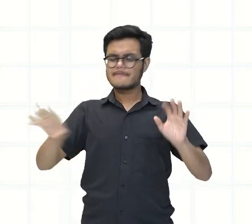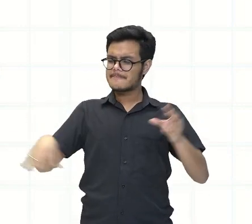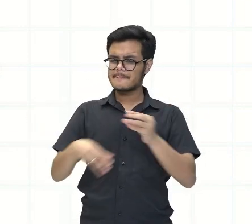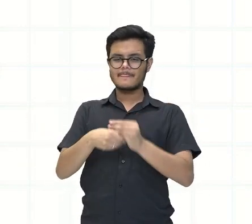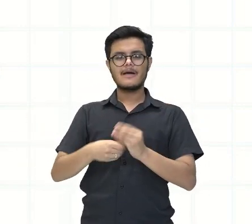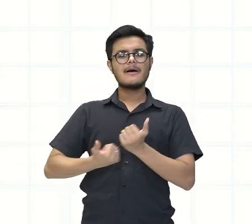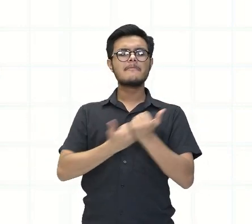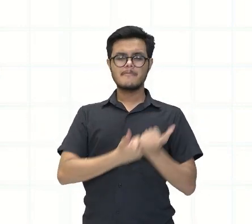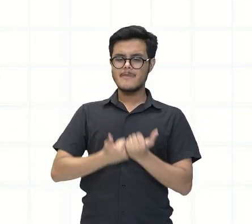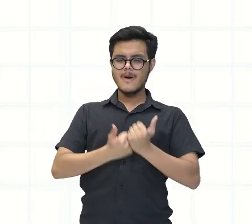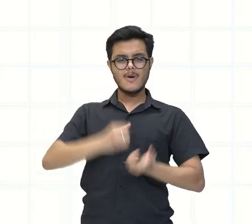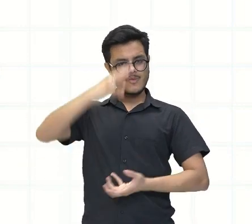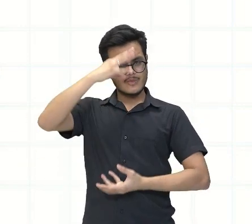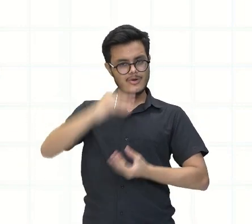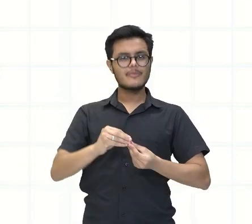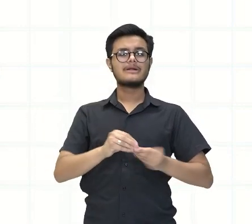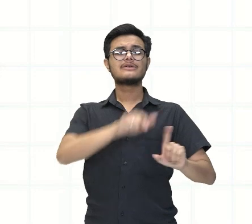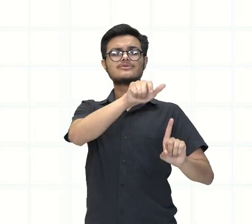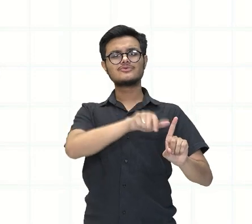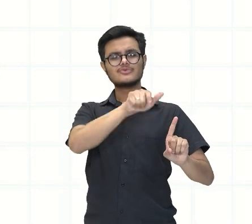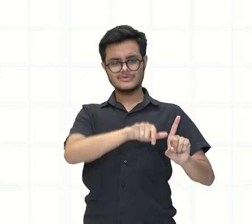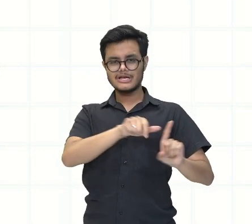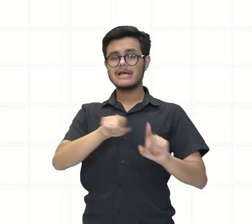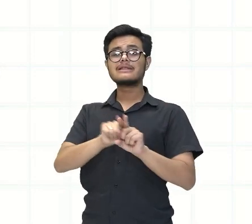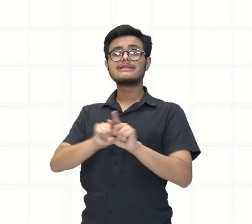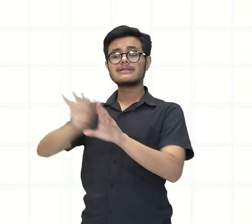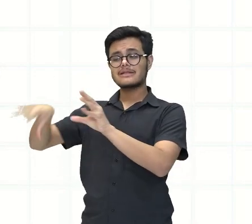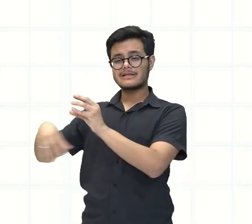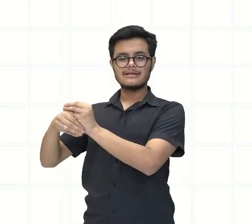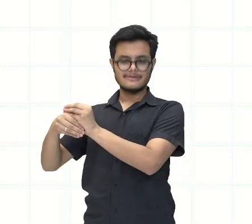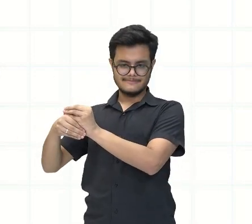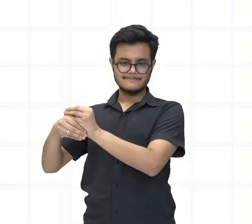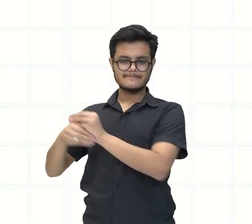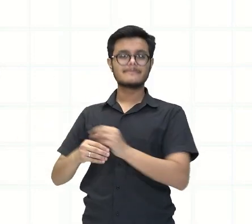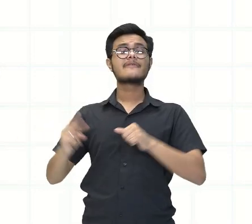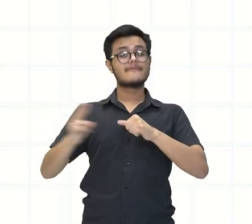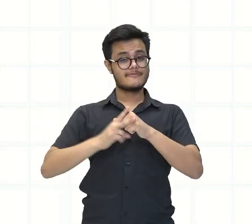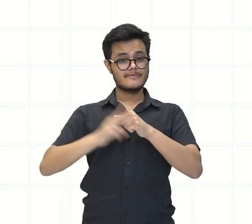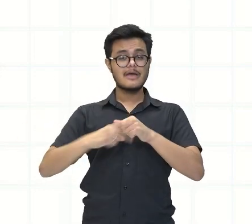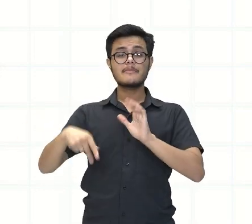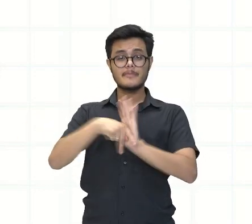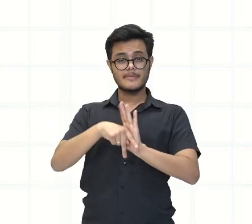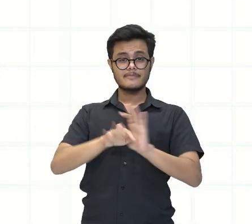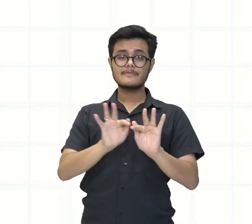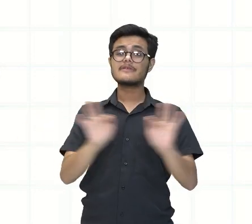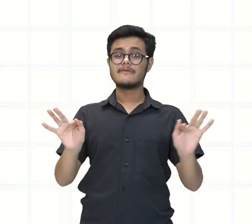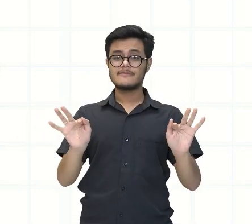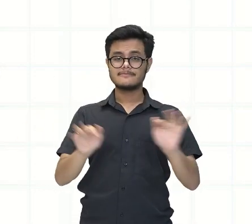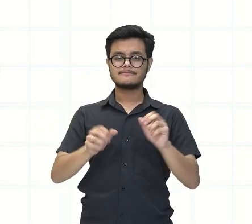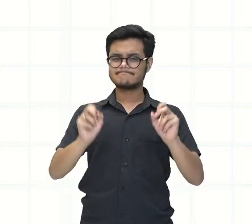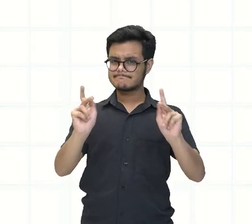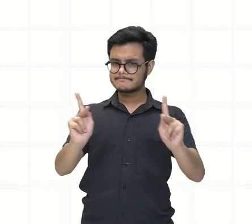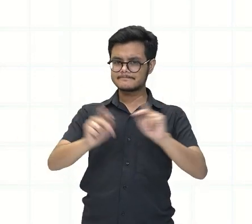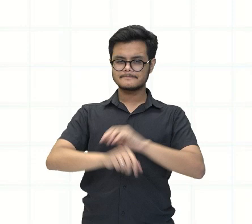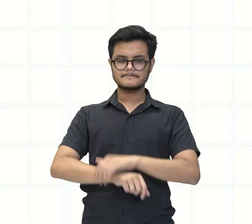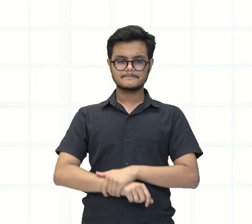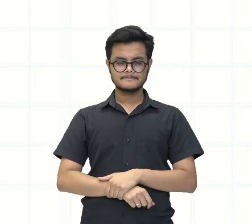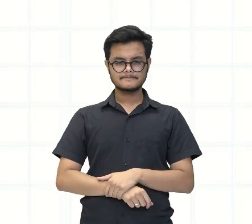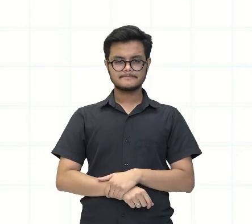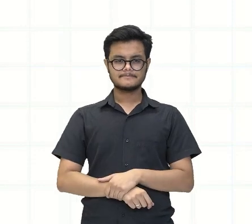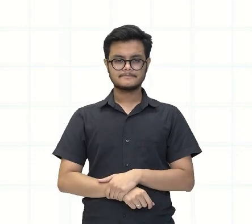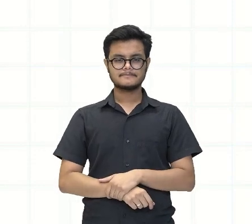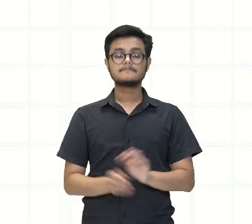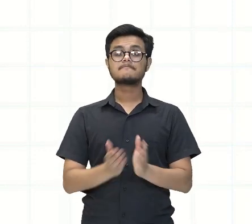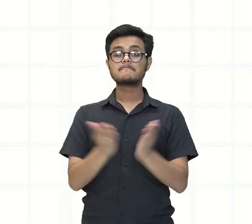organização, né, do sujeito e também do complemento verbal daquela oração. Tudo bem até aí?